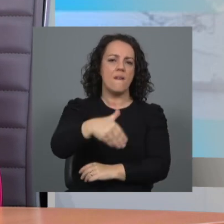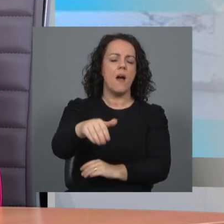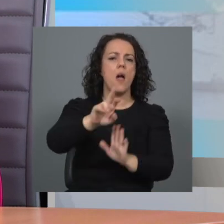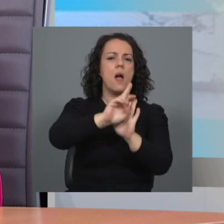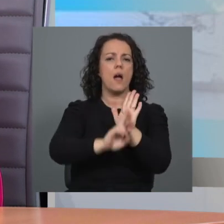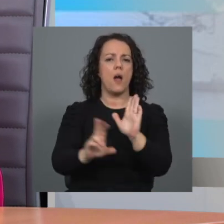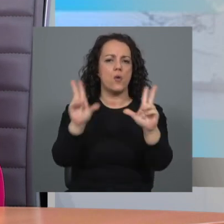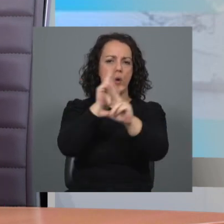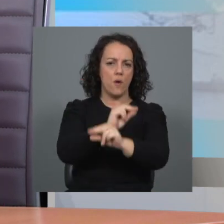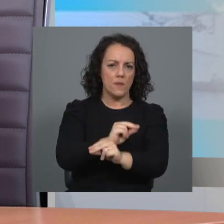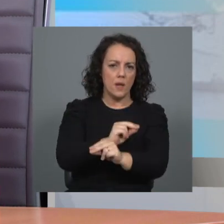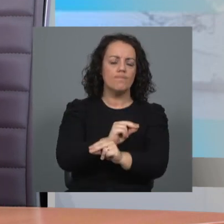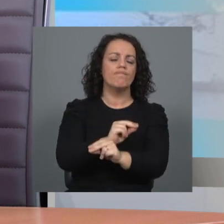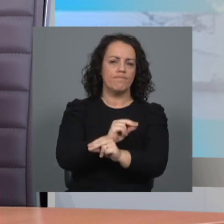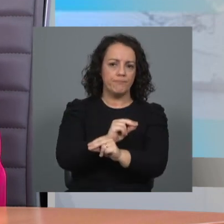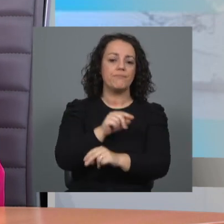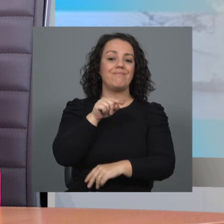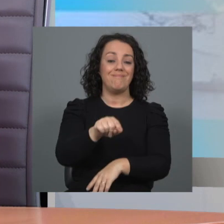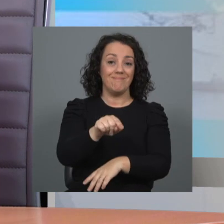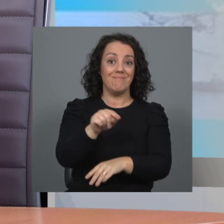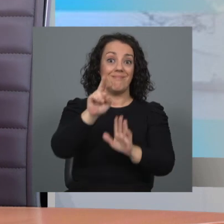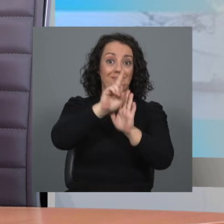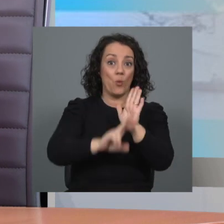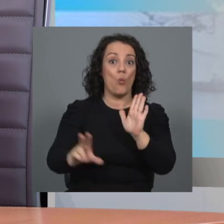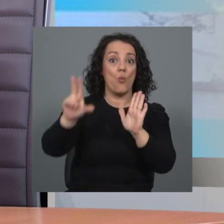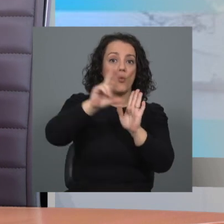e mais uma vez se tenta